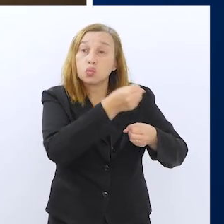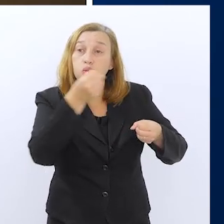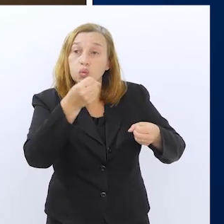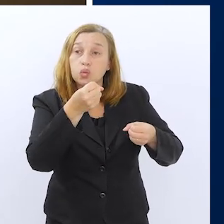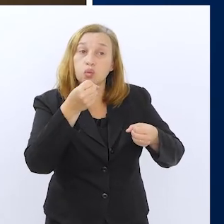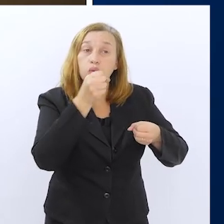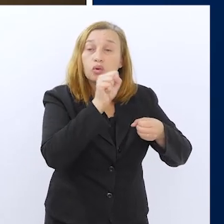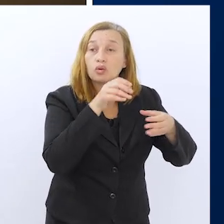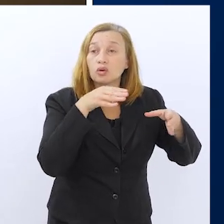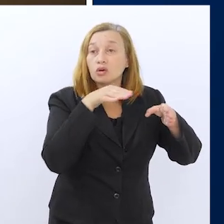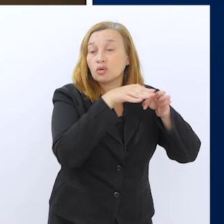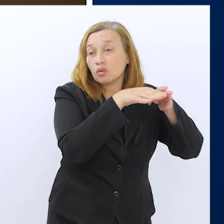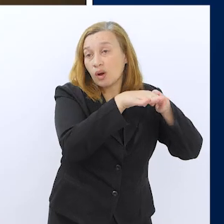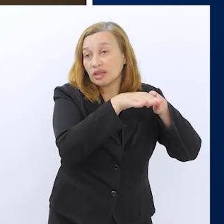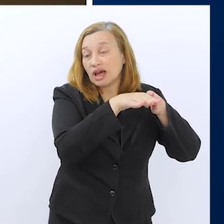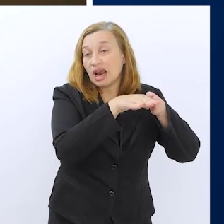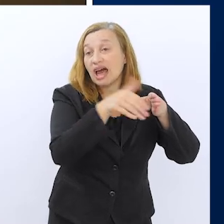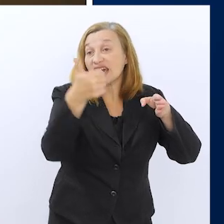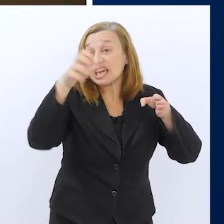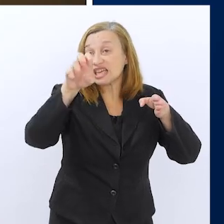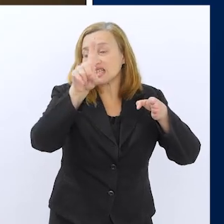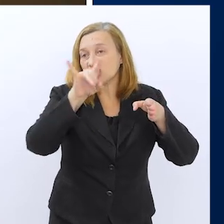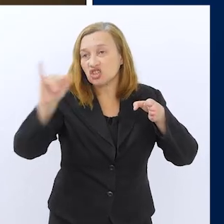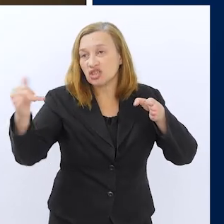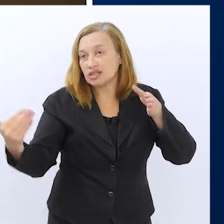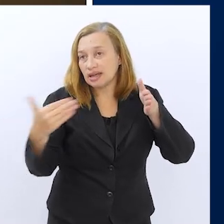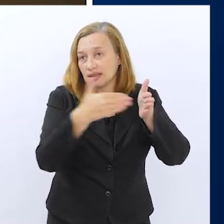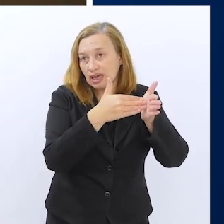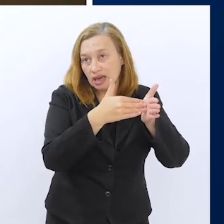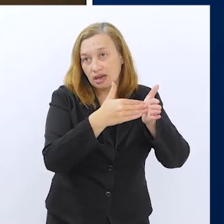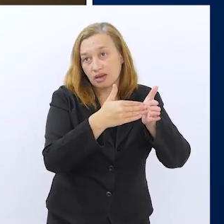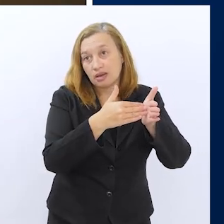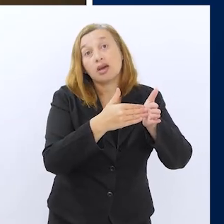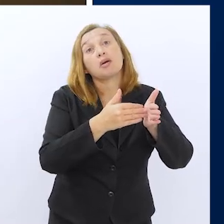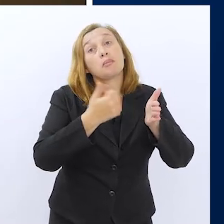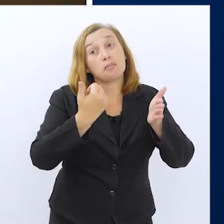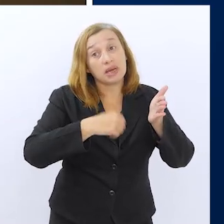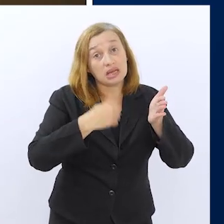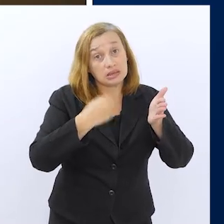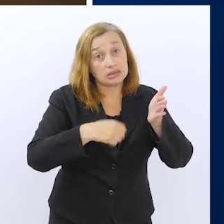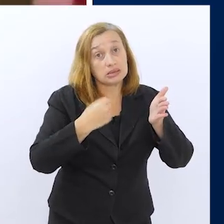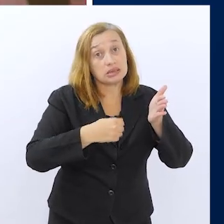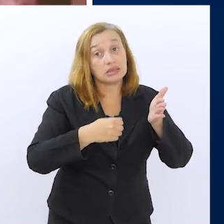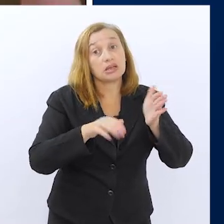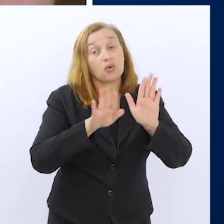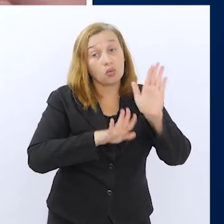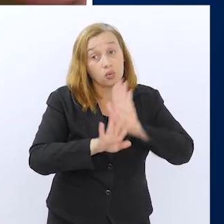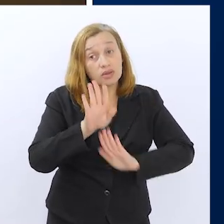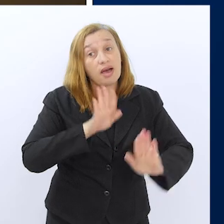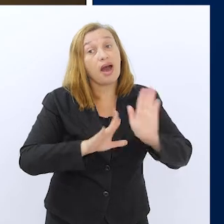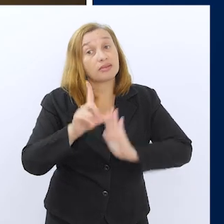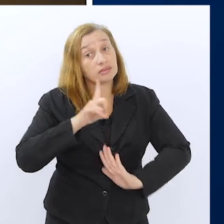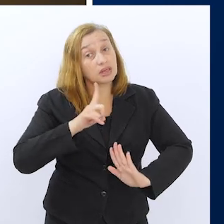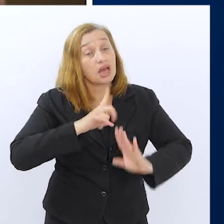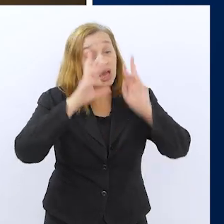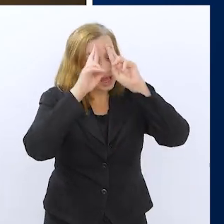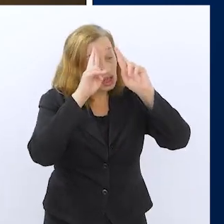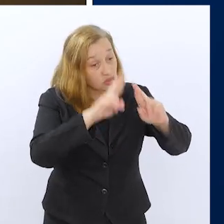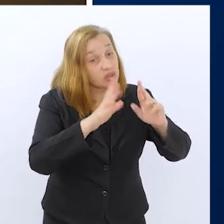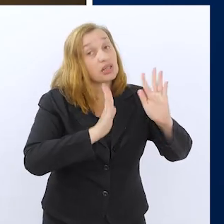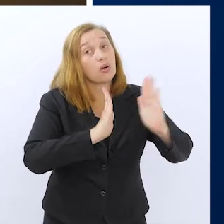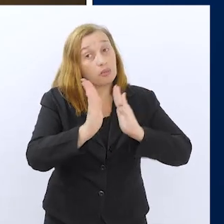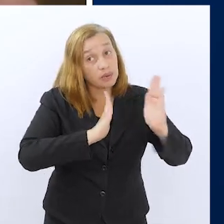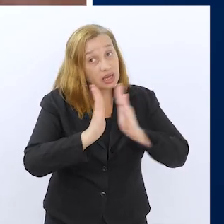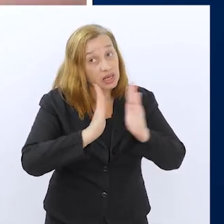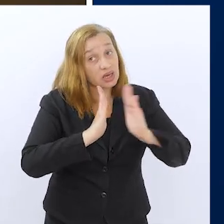dias. E para um leite doado, né, tem que se respeitar isso muito bem, porque senão pode se perder ali um pouco